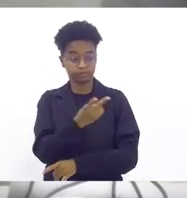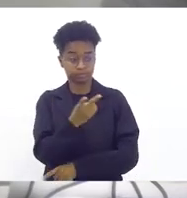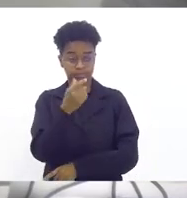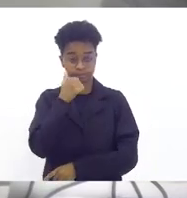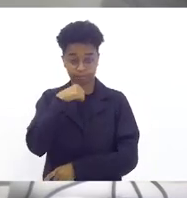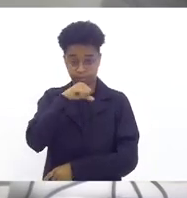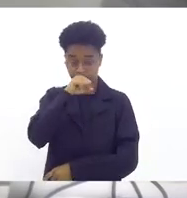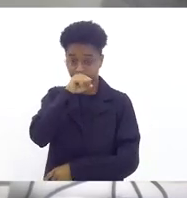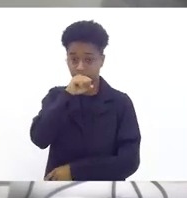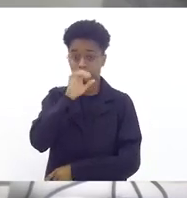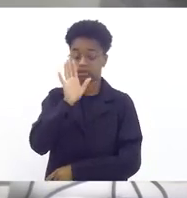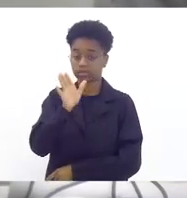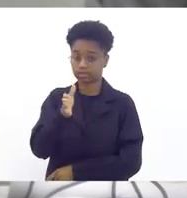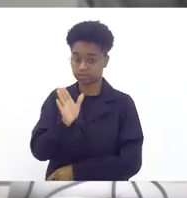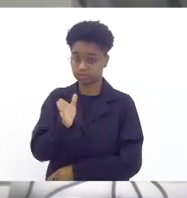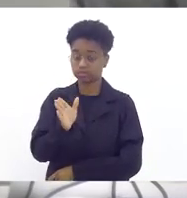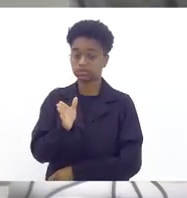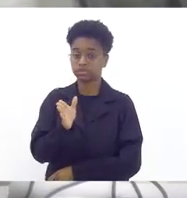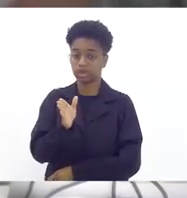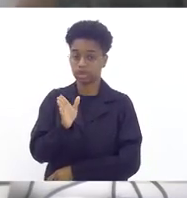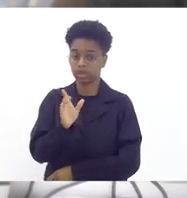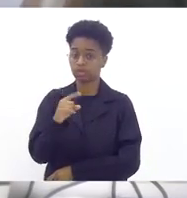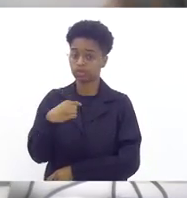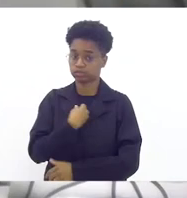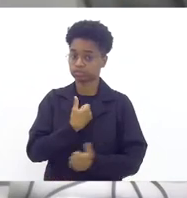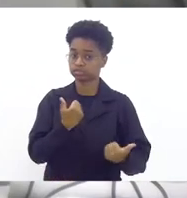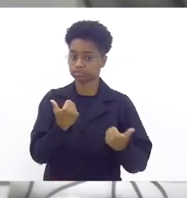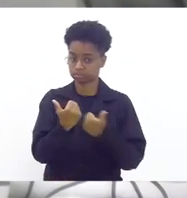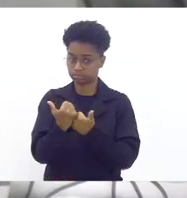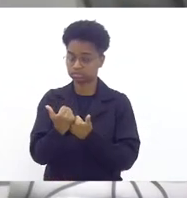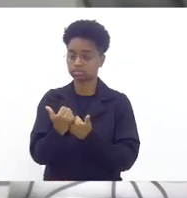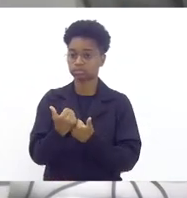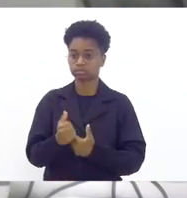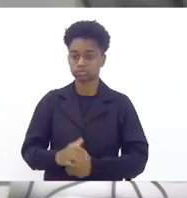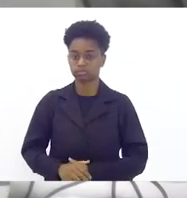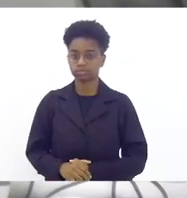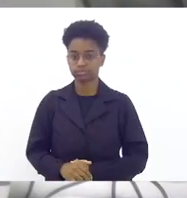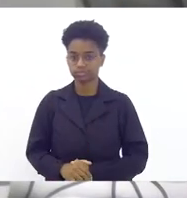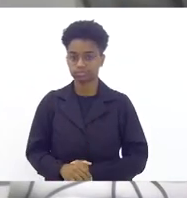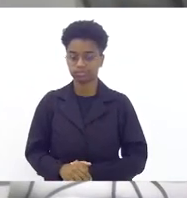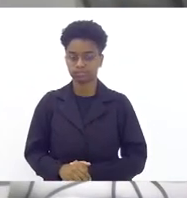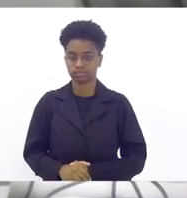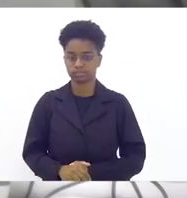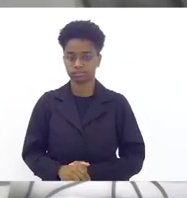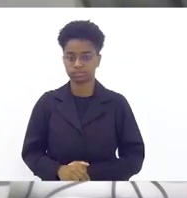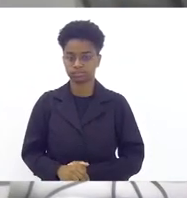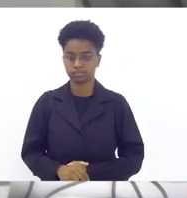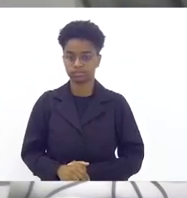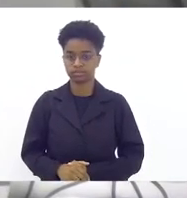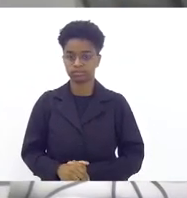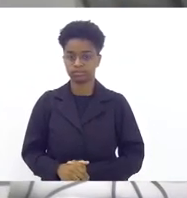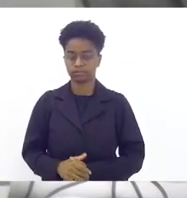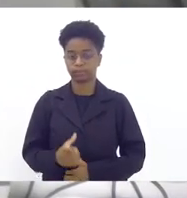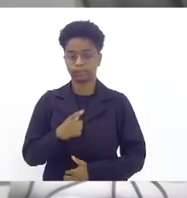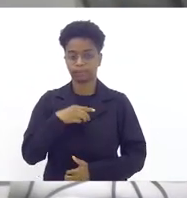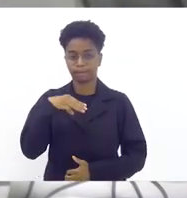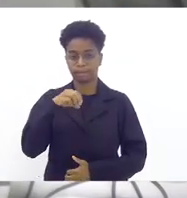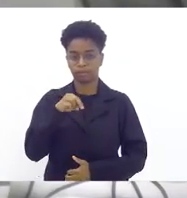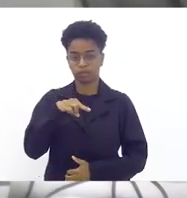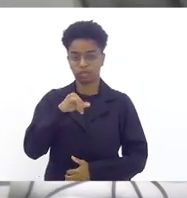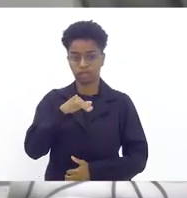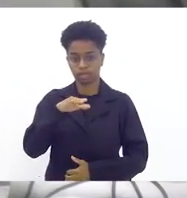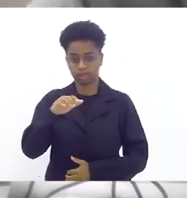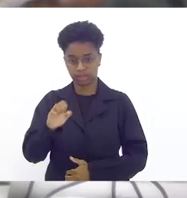foram objeto de nossa assistência. aqui a Lohama, a Monique Sá, a Lili,